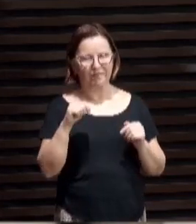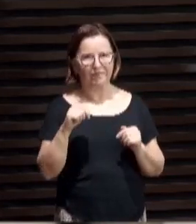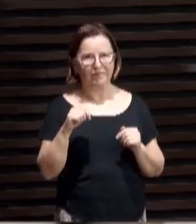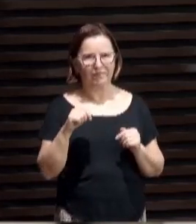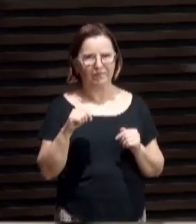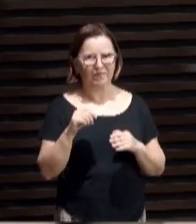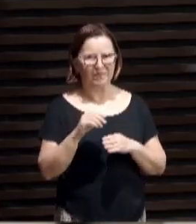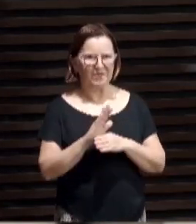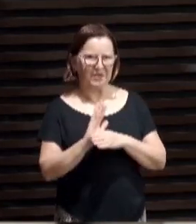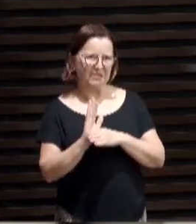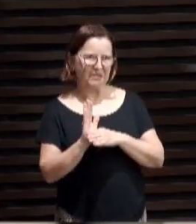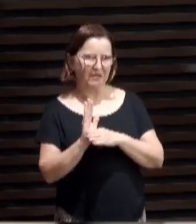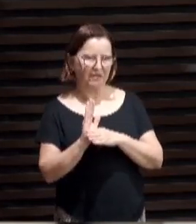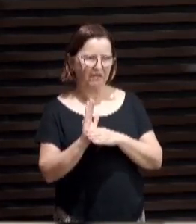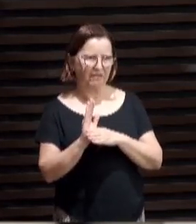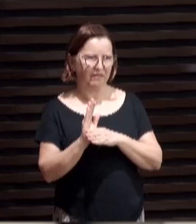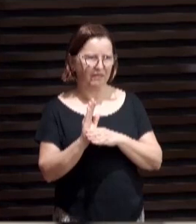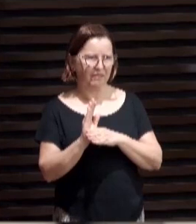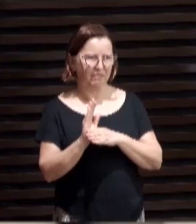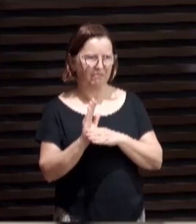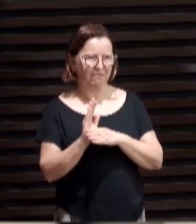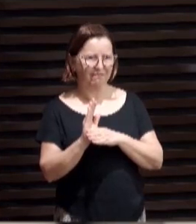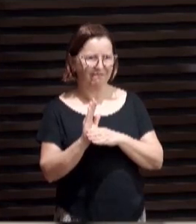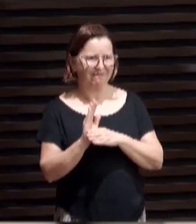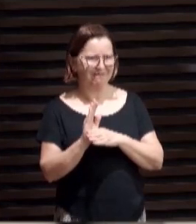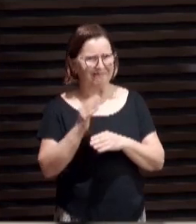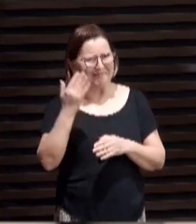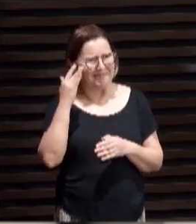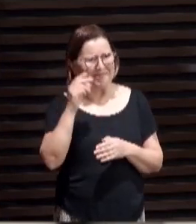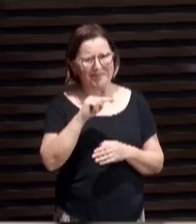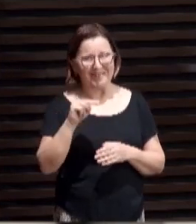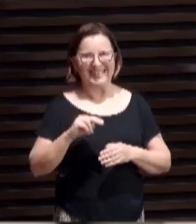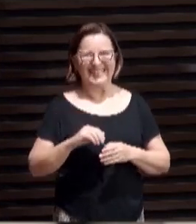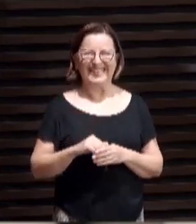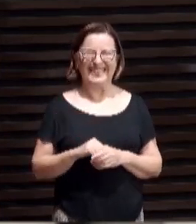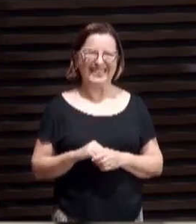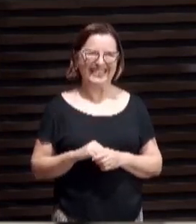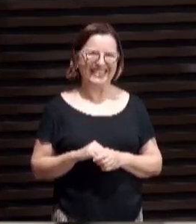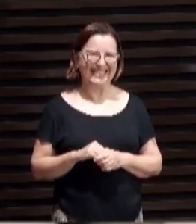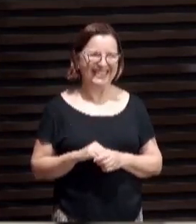seriado. Uau, pensei que tivesse mais gente vendo The Chosen.